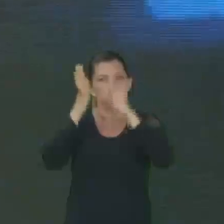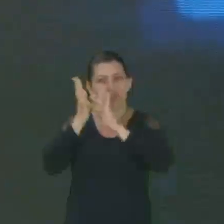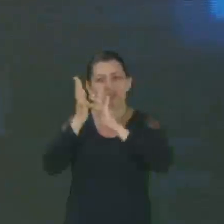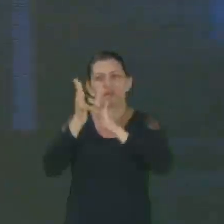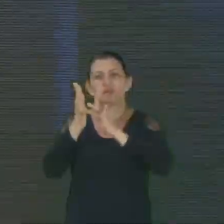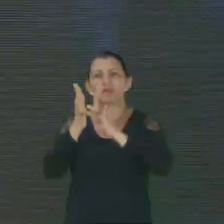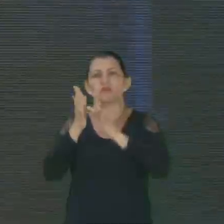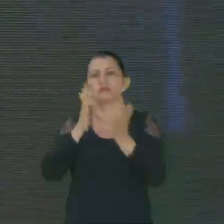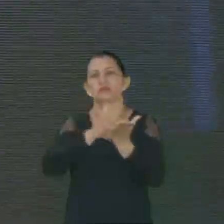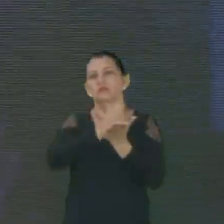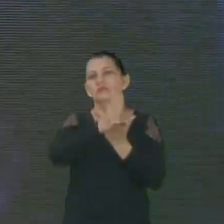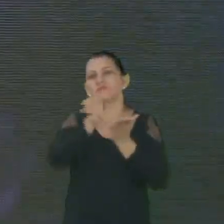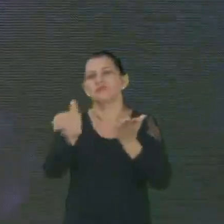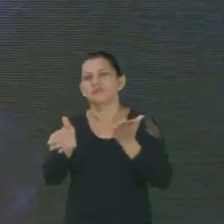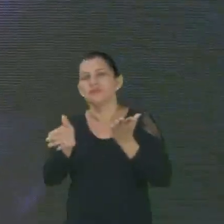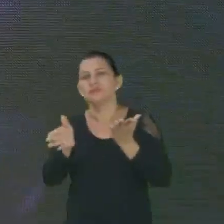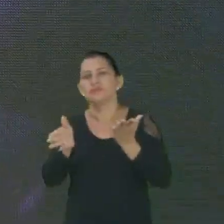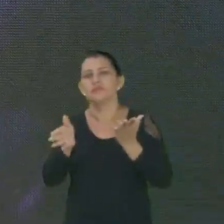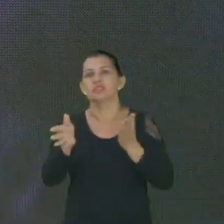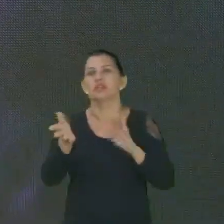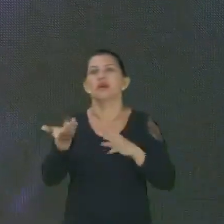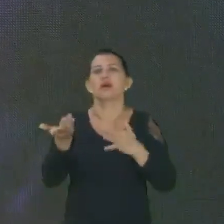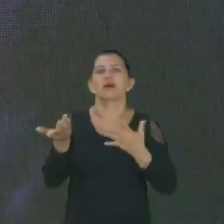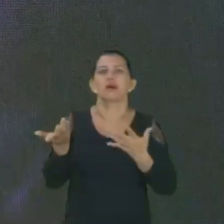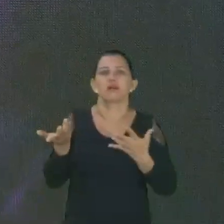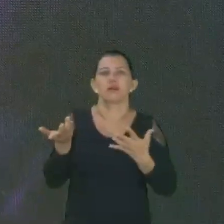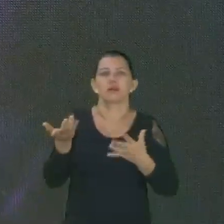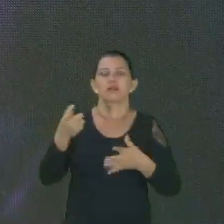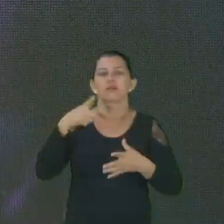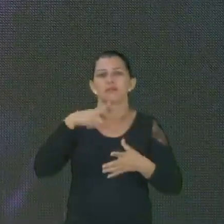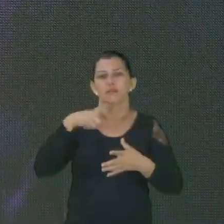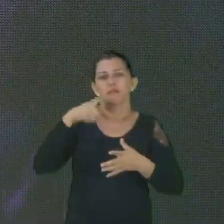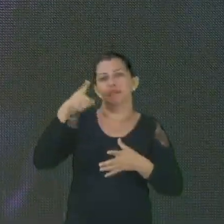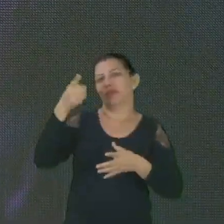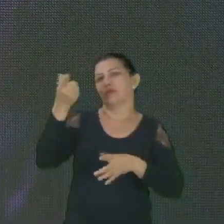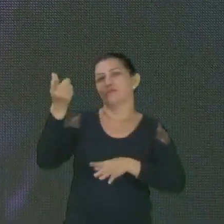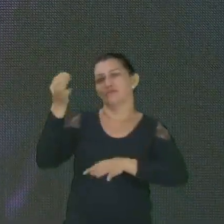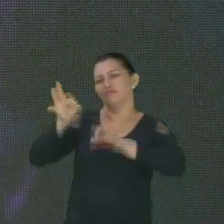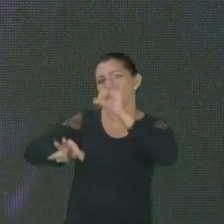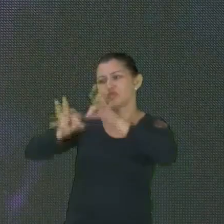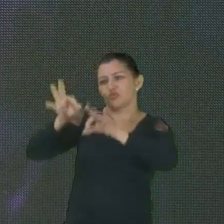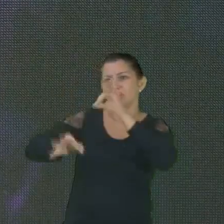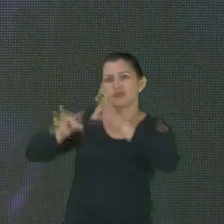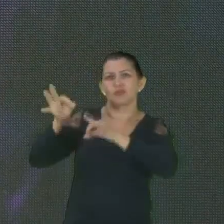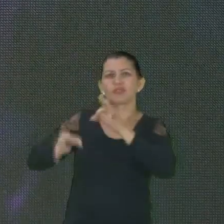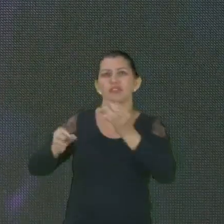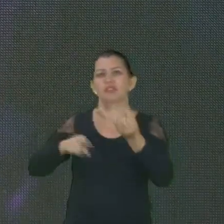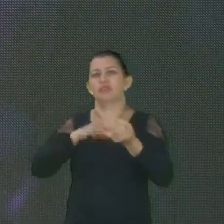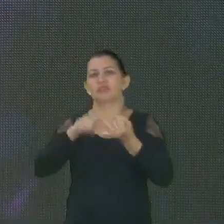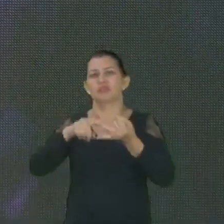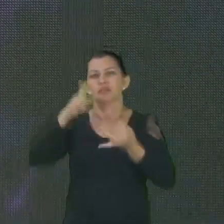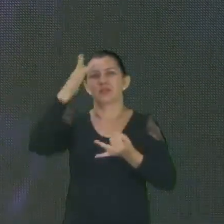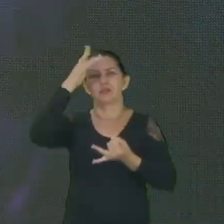nós criamos crentes justiceiros, pessoas